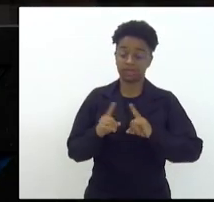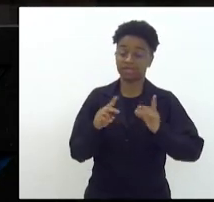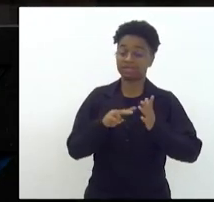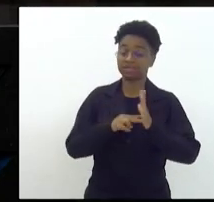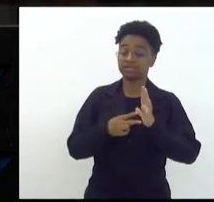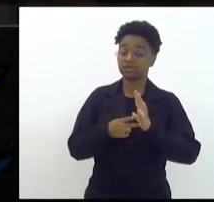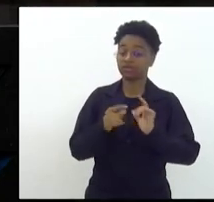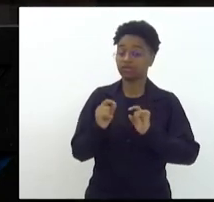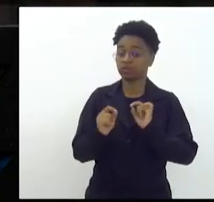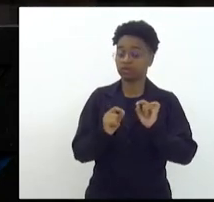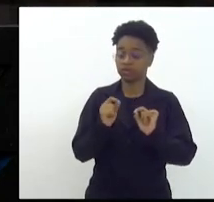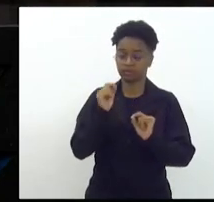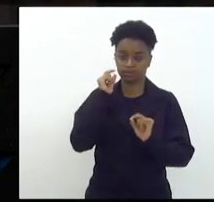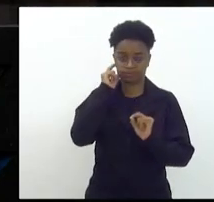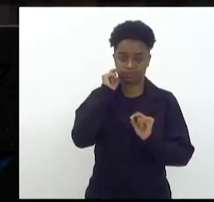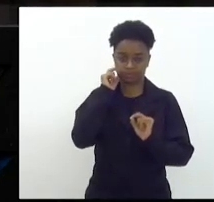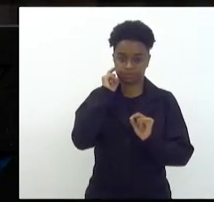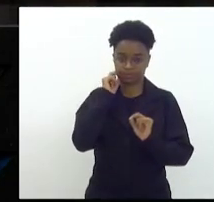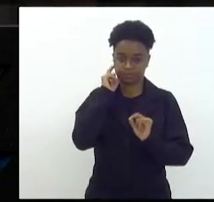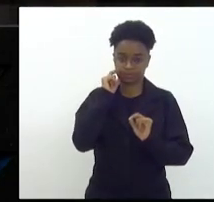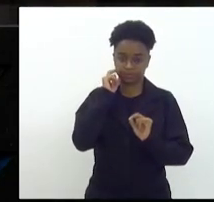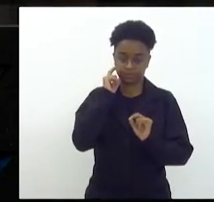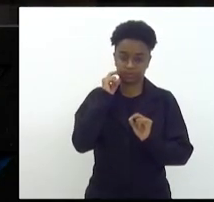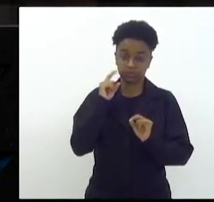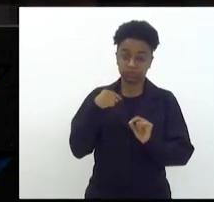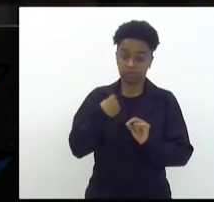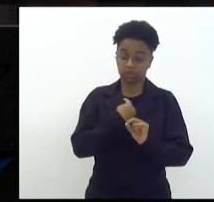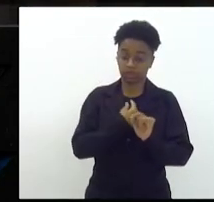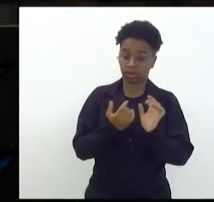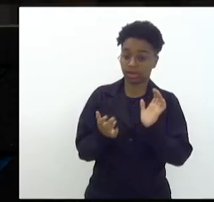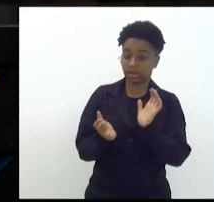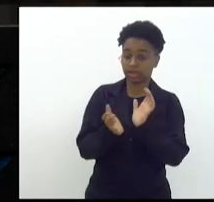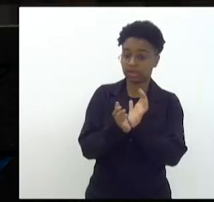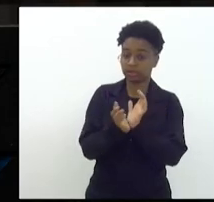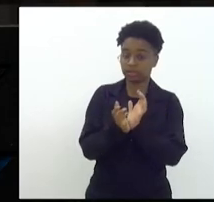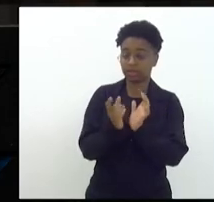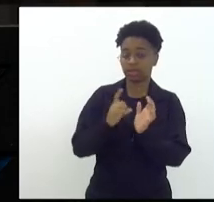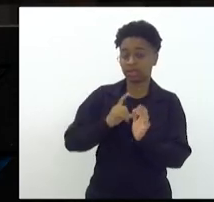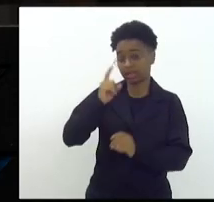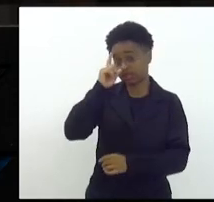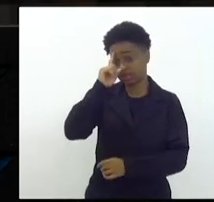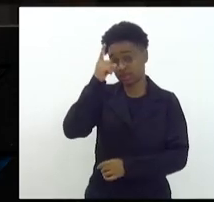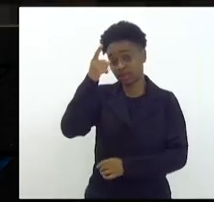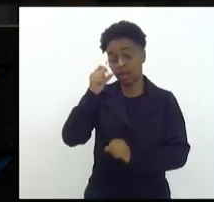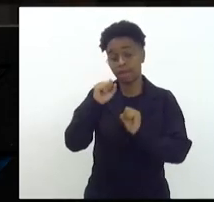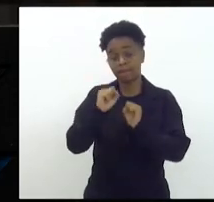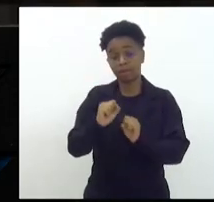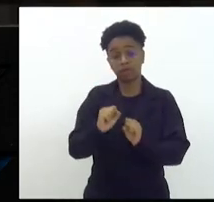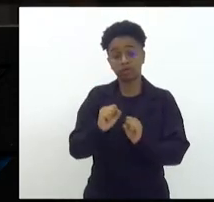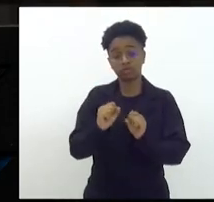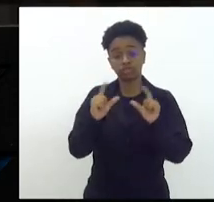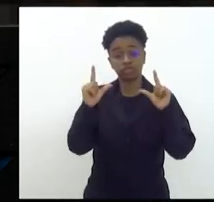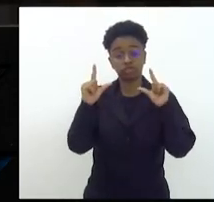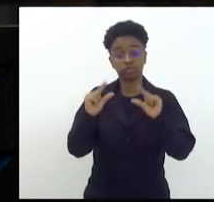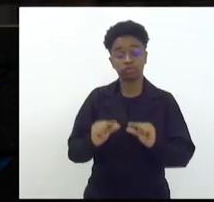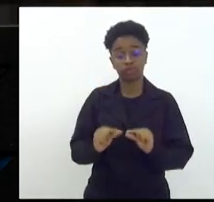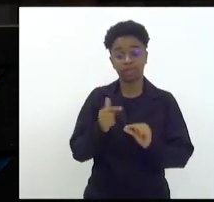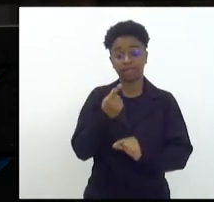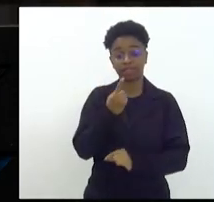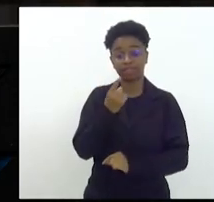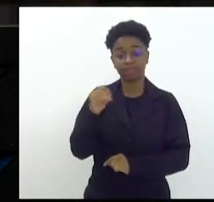Deputado Bacelar eu tenho a nossa equipe fez uma ideia de que isso pode reduzir até 10%